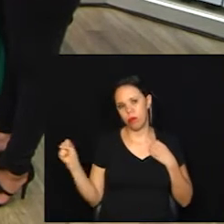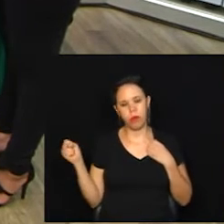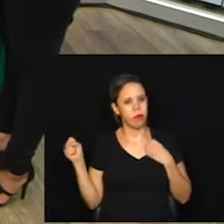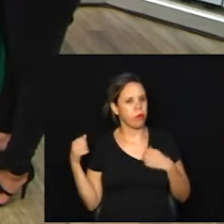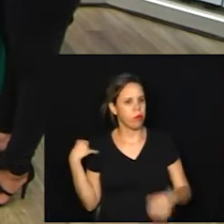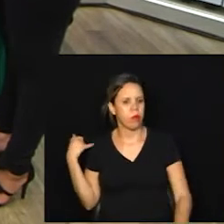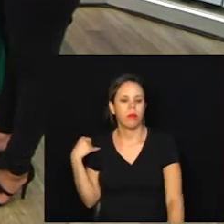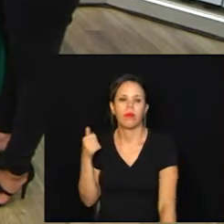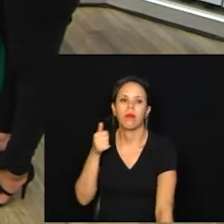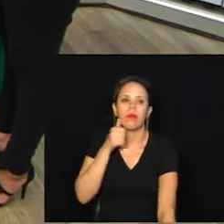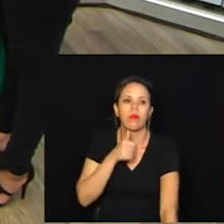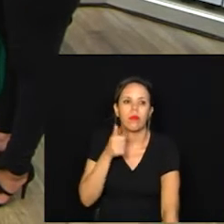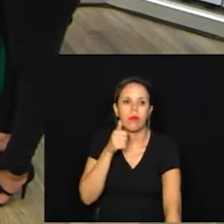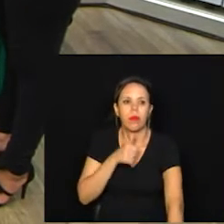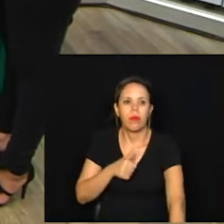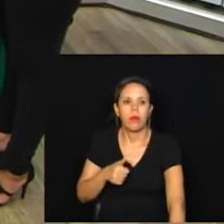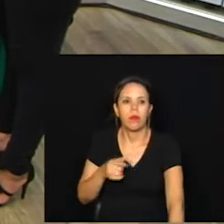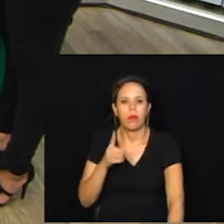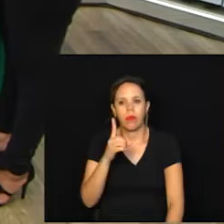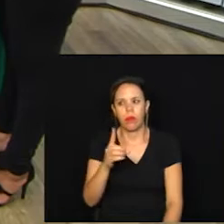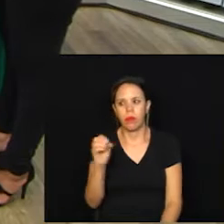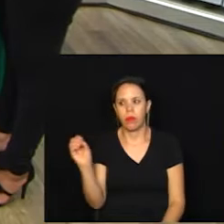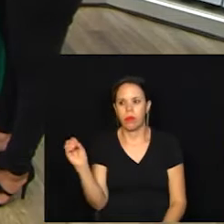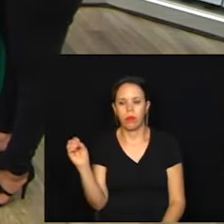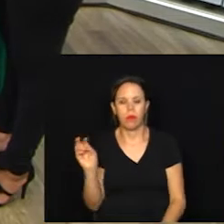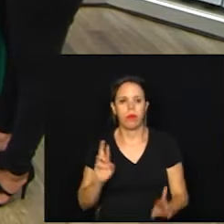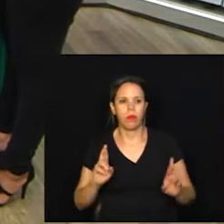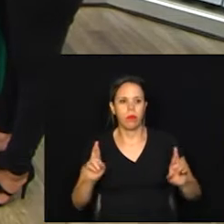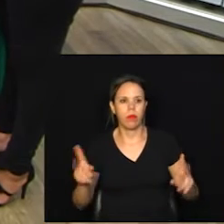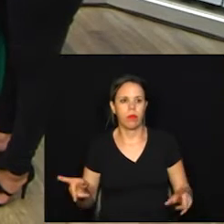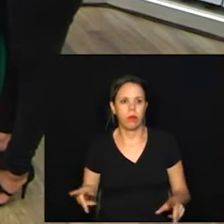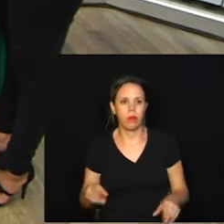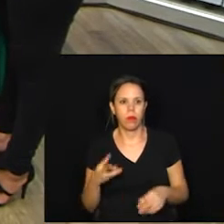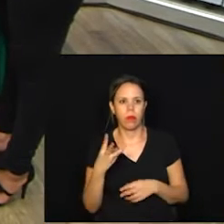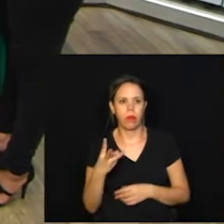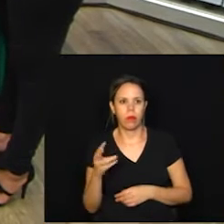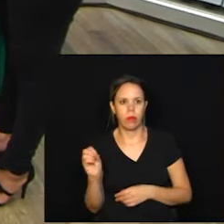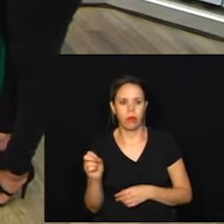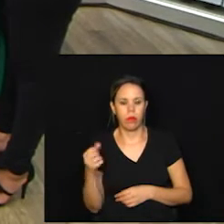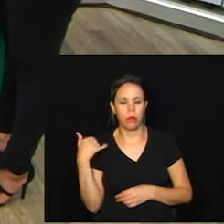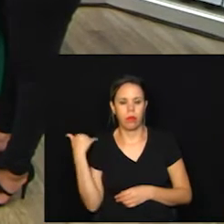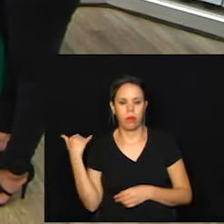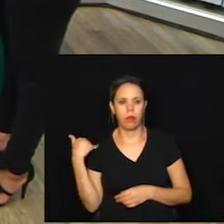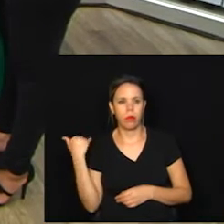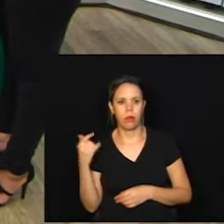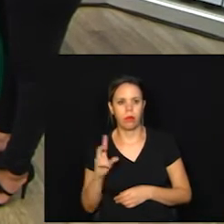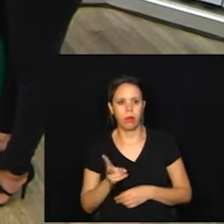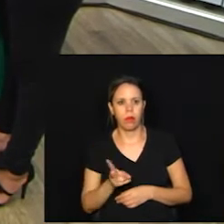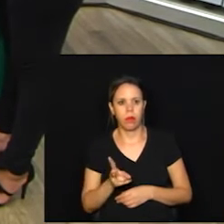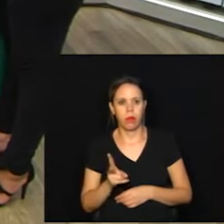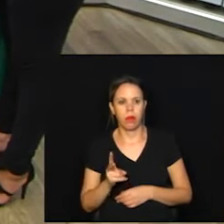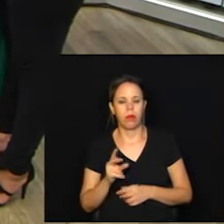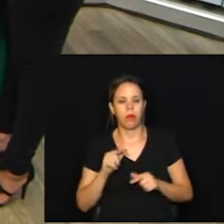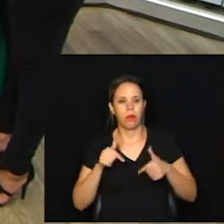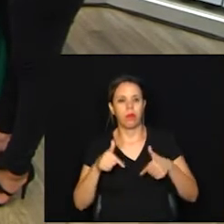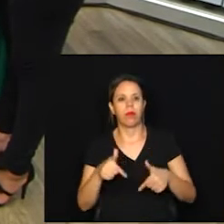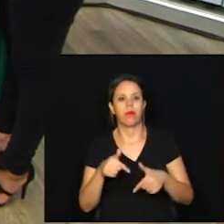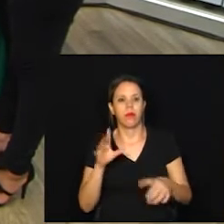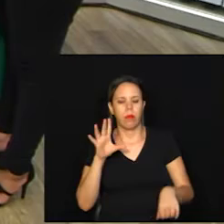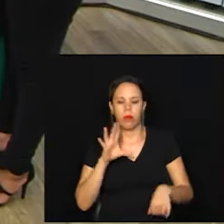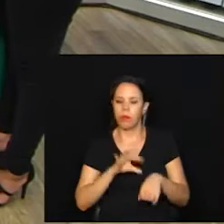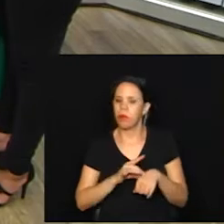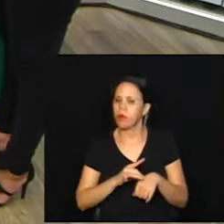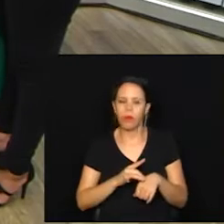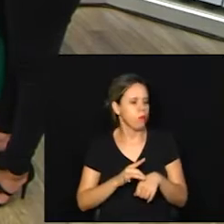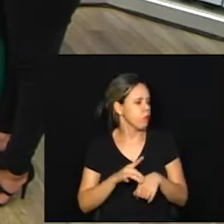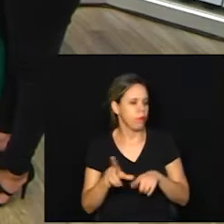anos e uma mulher de 100, então uma diferença de mais de 30 anos. Então, a gente sempre reforça que é uma doença que